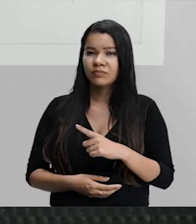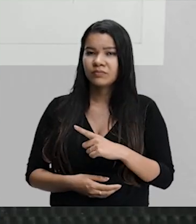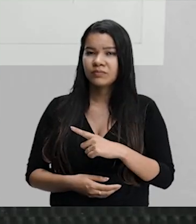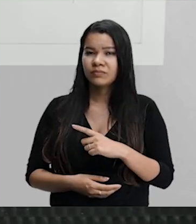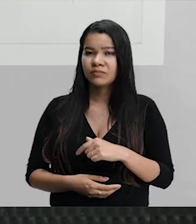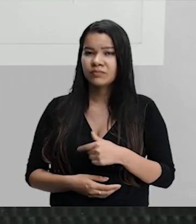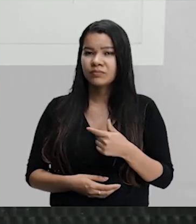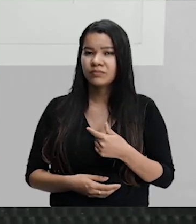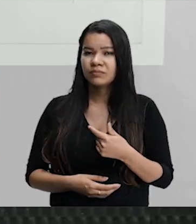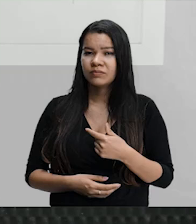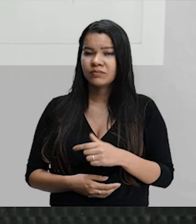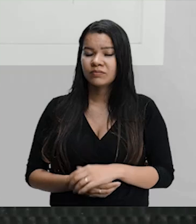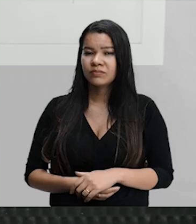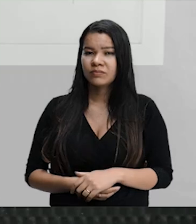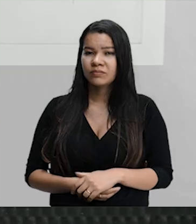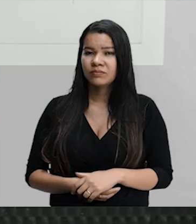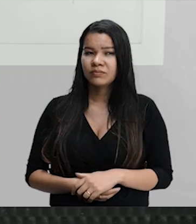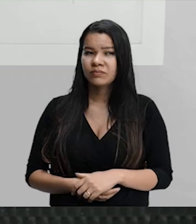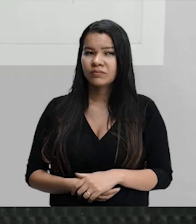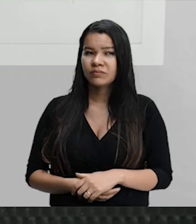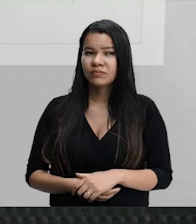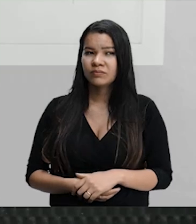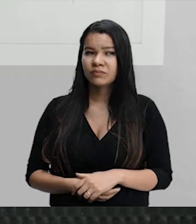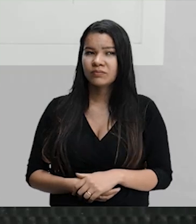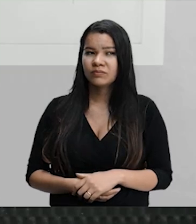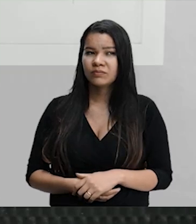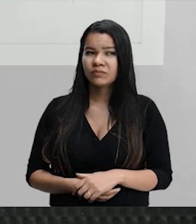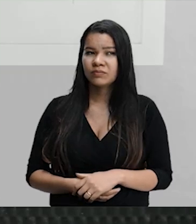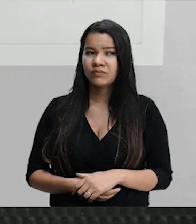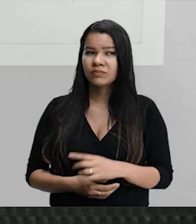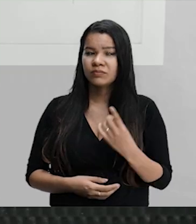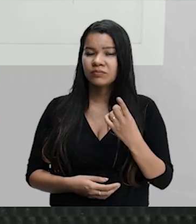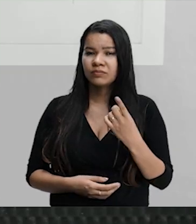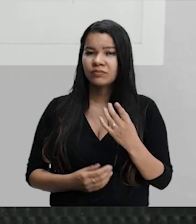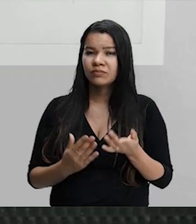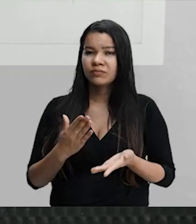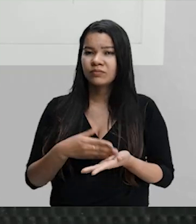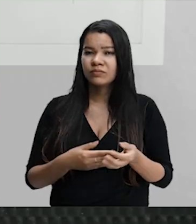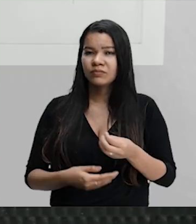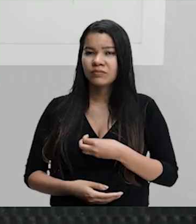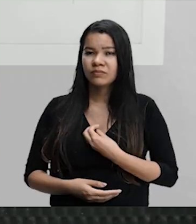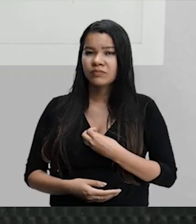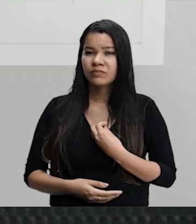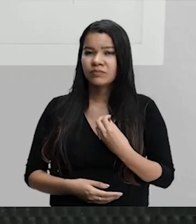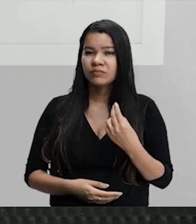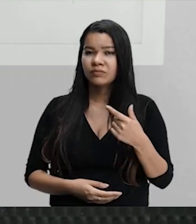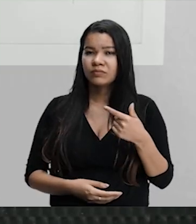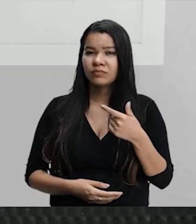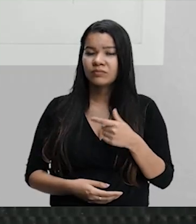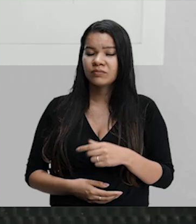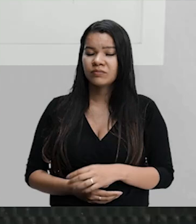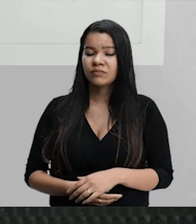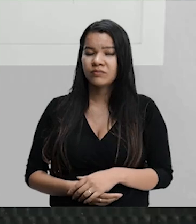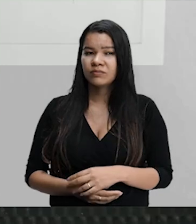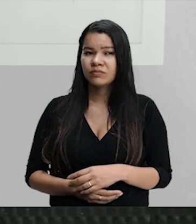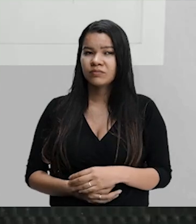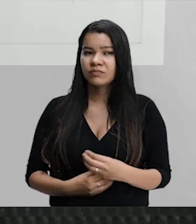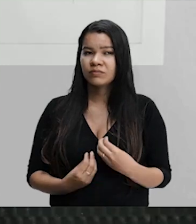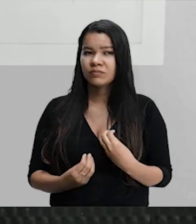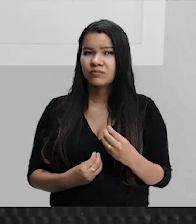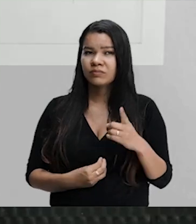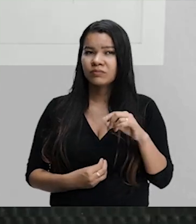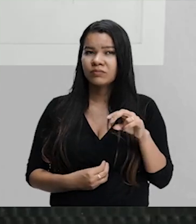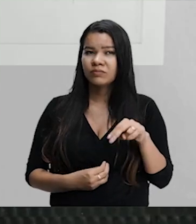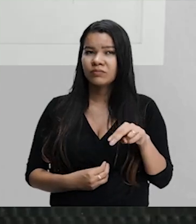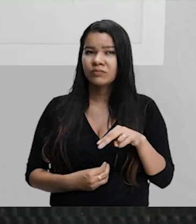o segundo ciclo de meia-vida, certo? Então, é uma meia-vida, duas meia-vida. Nesse caso, como é do N aqui,